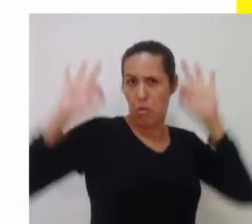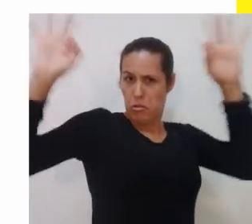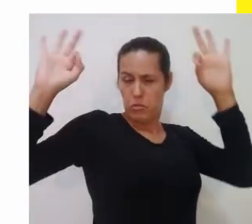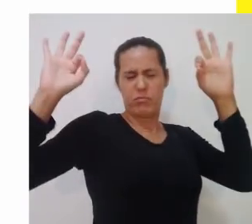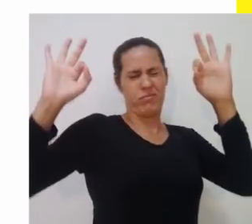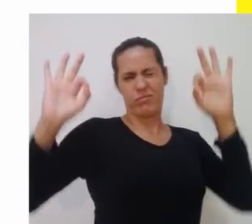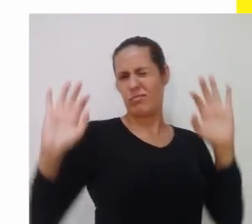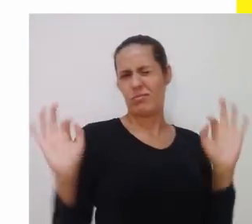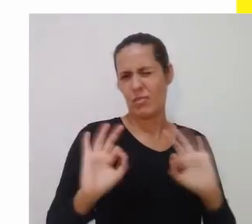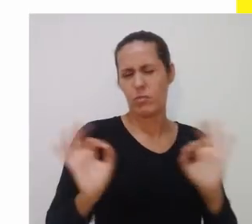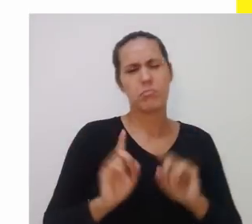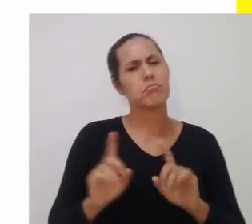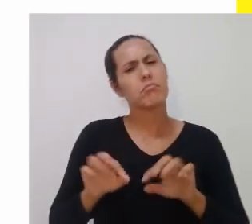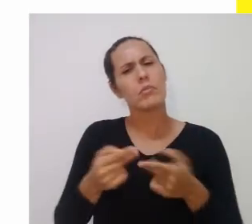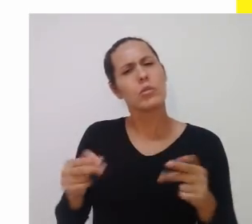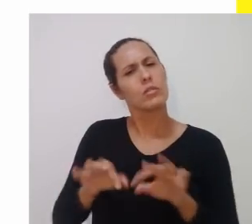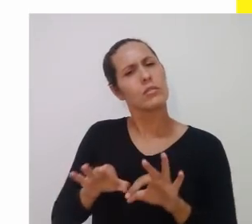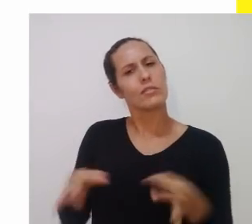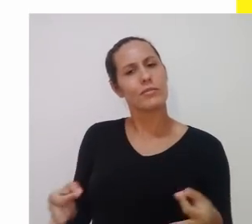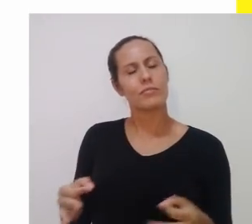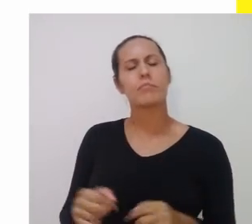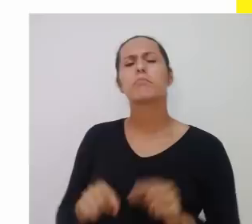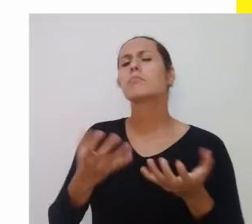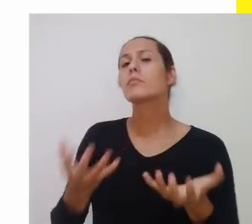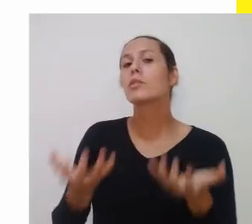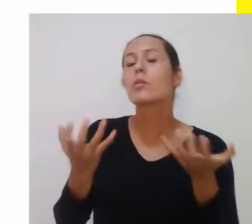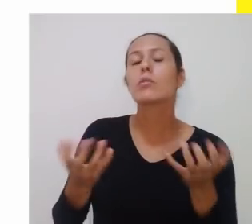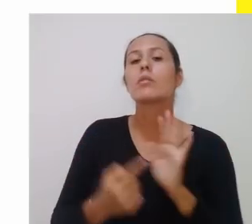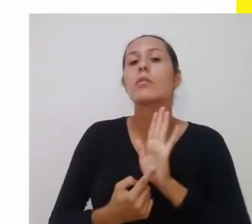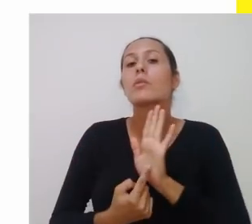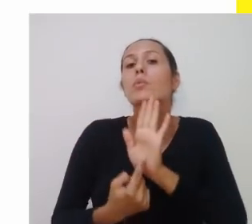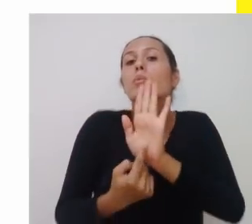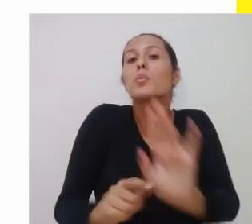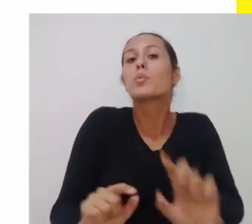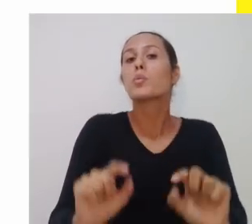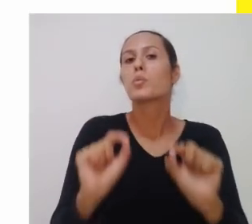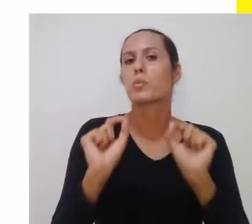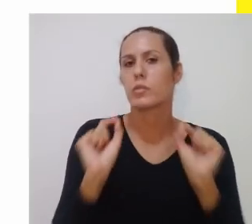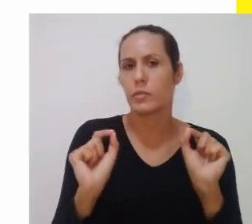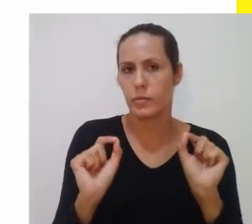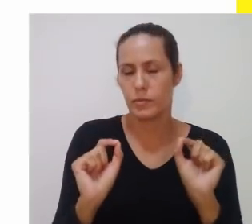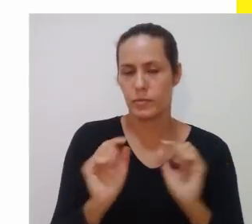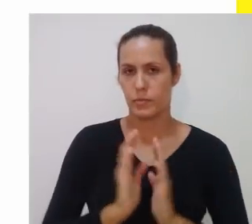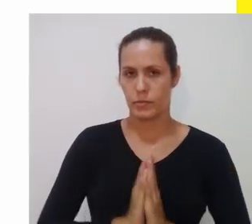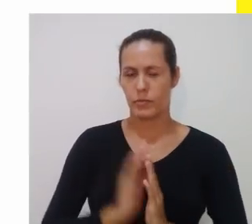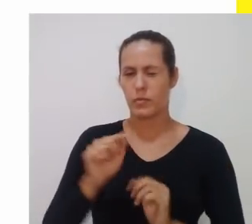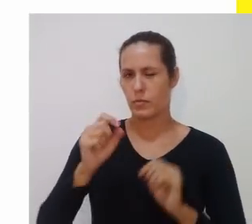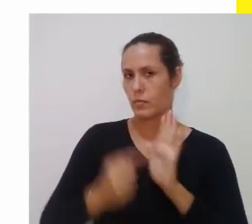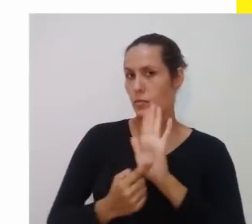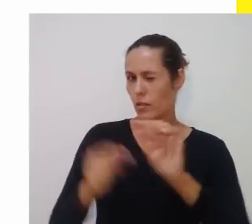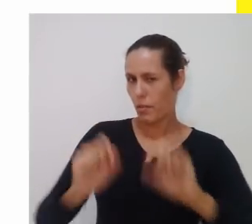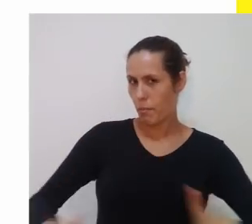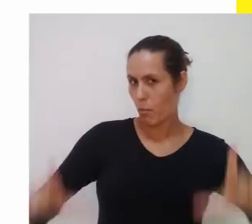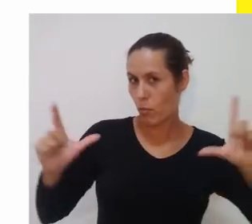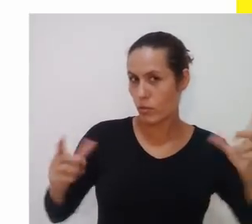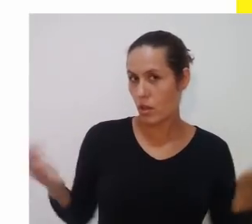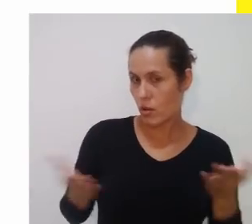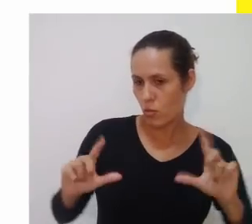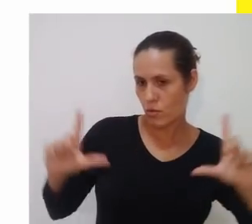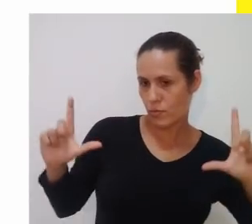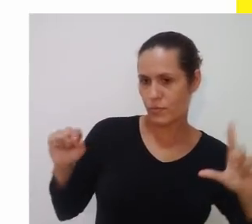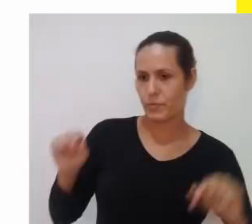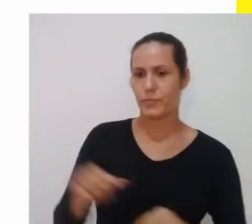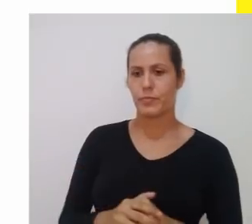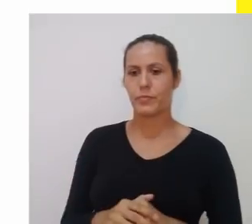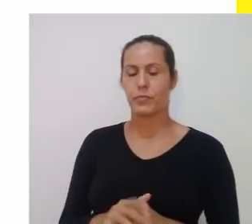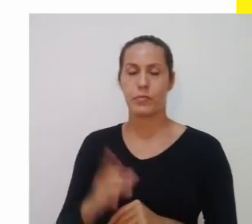simples, não tem uma grande produção, não é uma mega produção. E o que é que eu quero destacar nessa imagem?